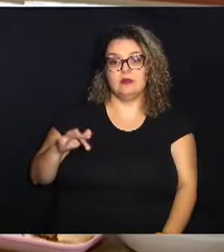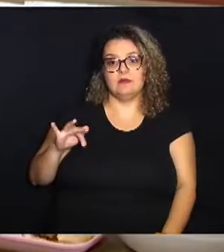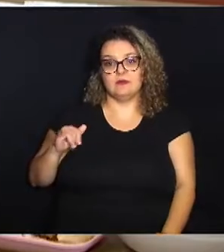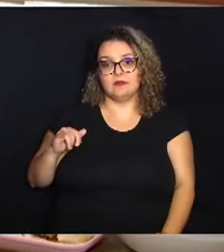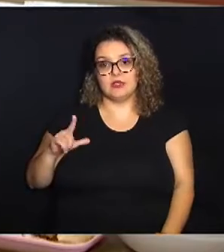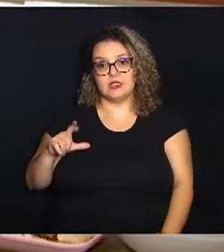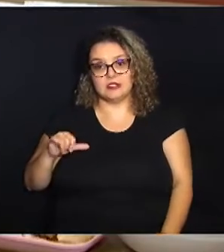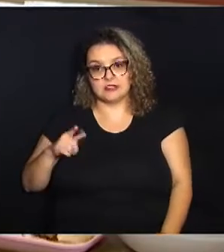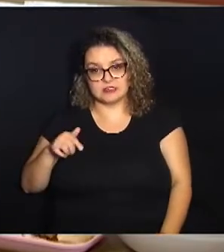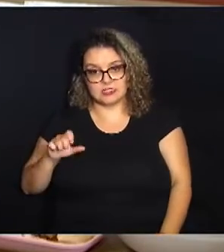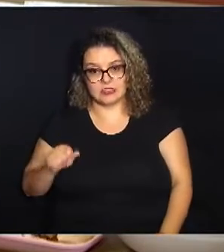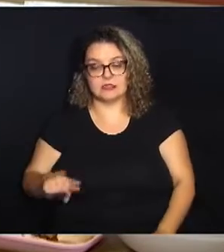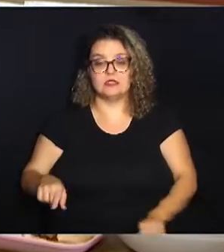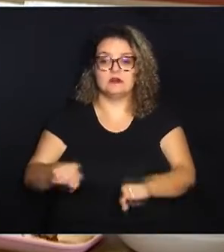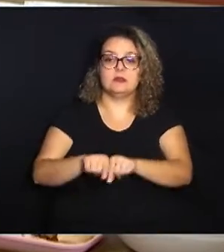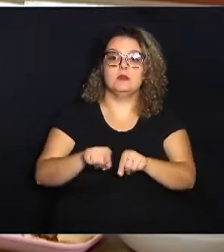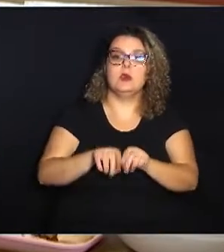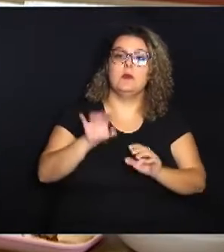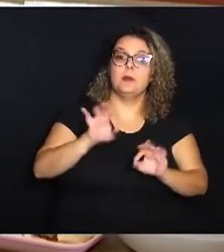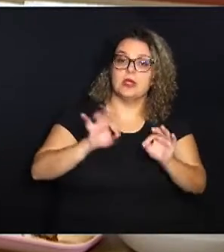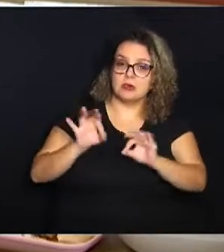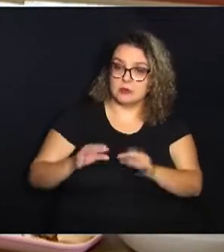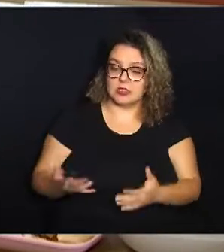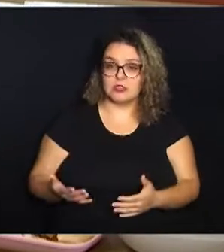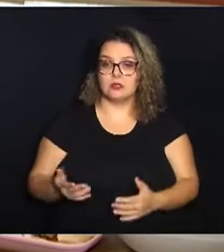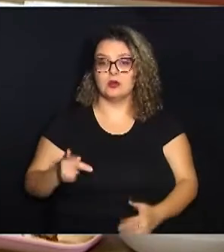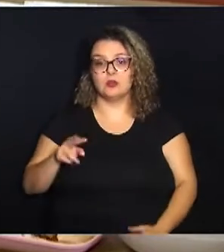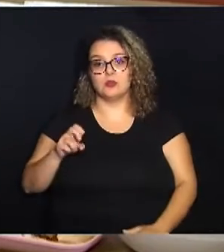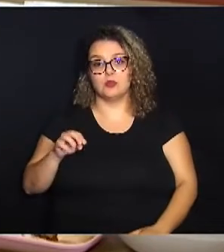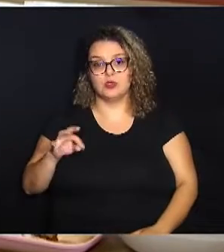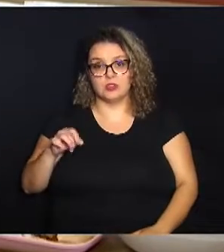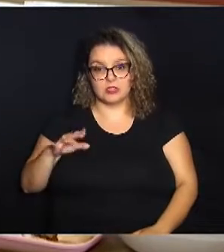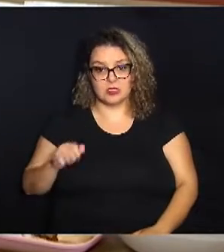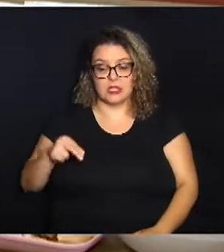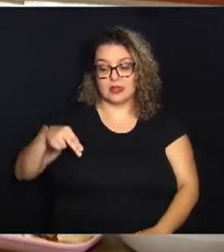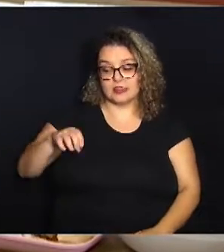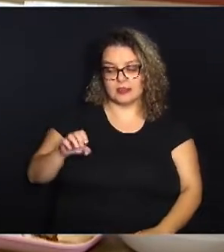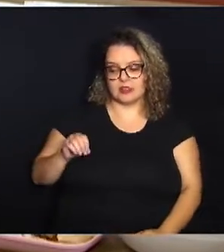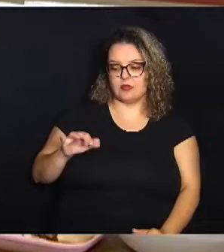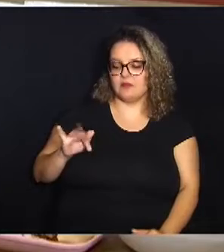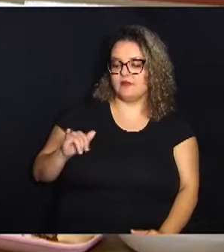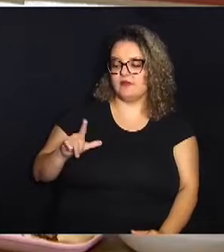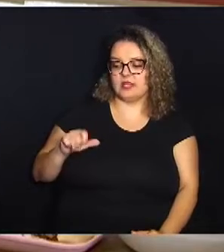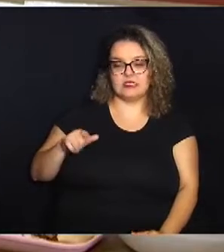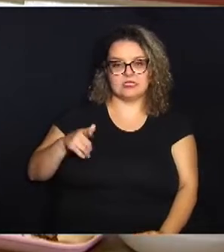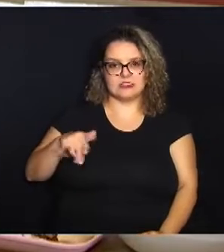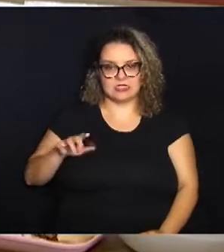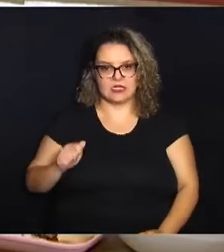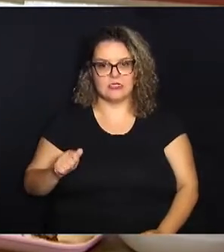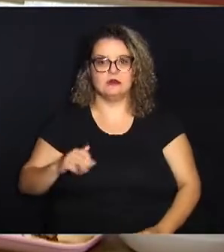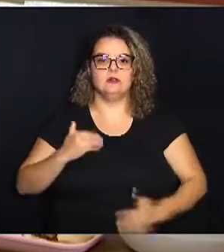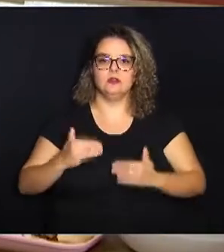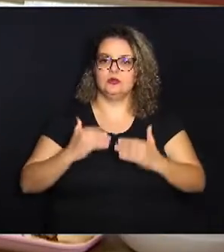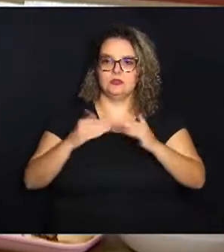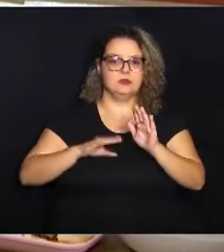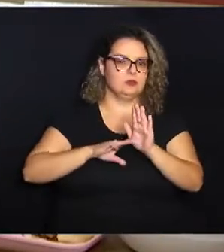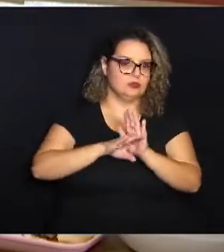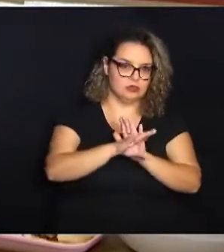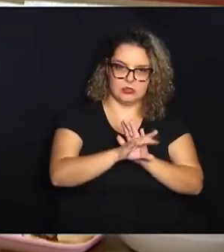estamos desenvolvendo também a nossa preparação proteica liofilizada, para que a gente possa assim, ganhar escala e fornecer não